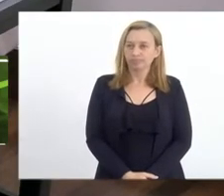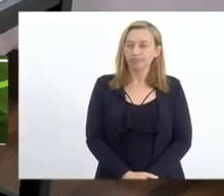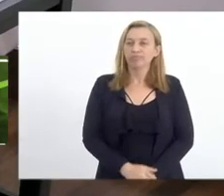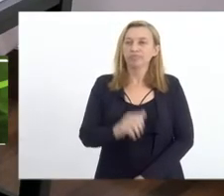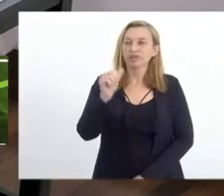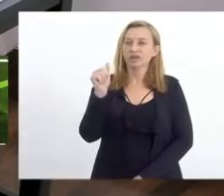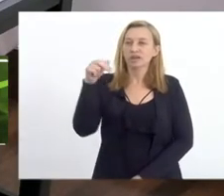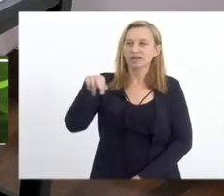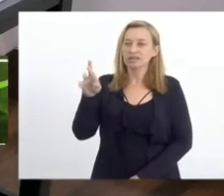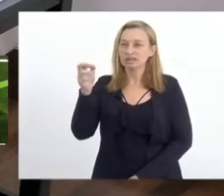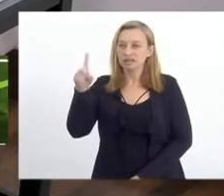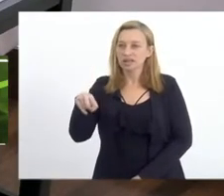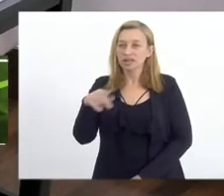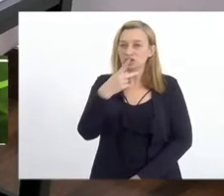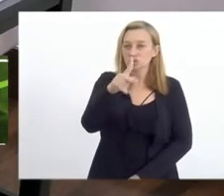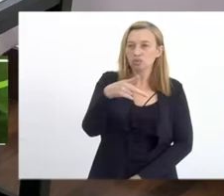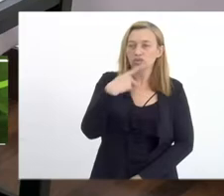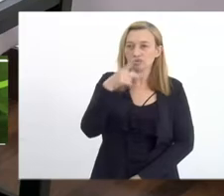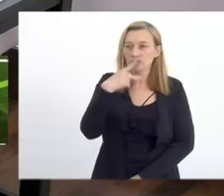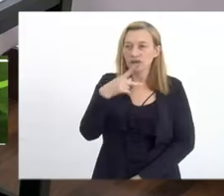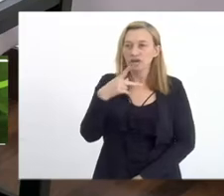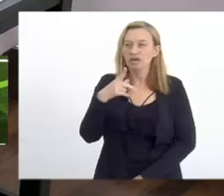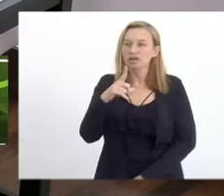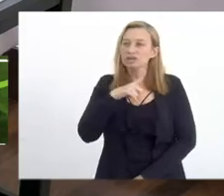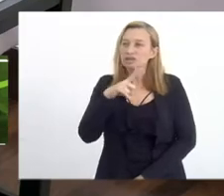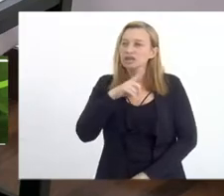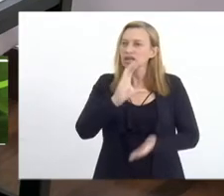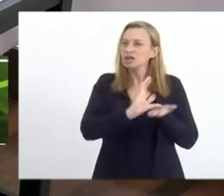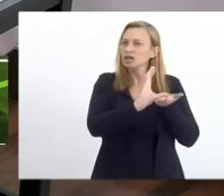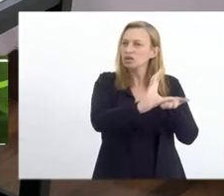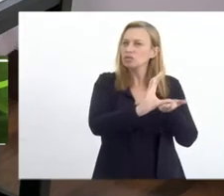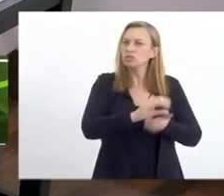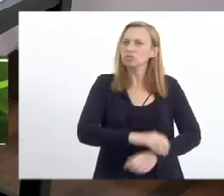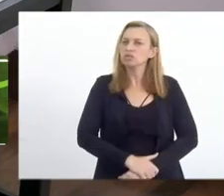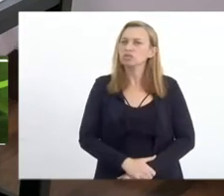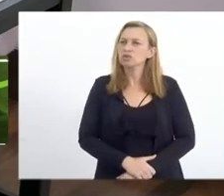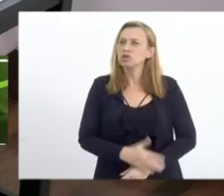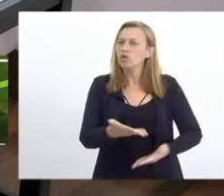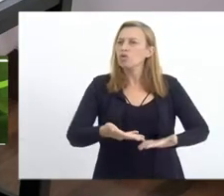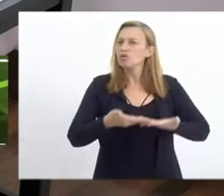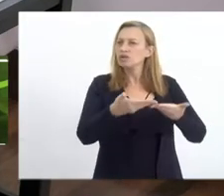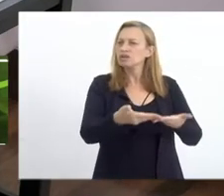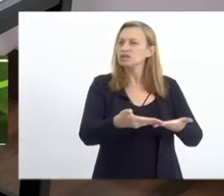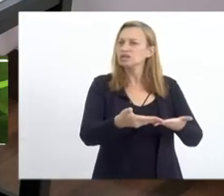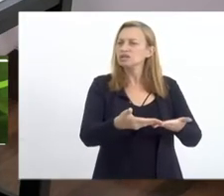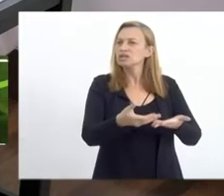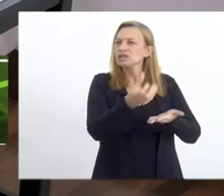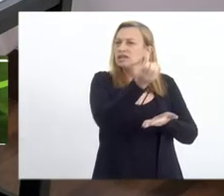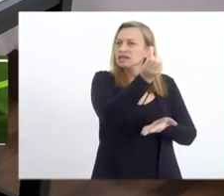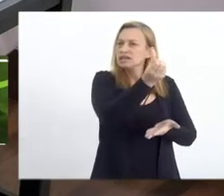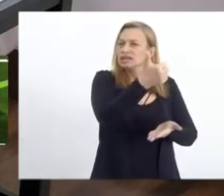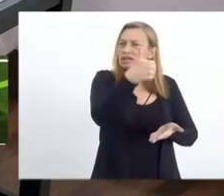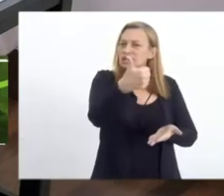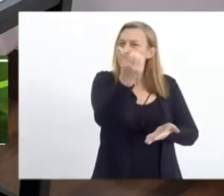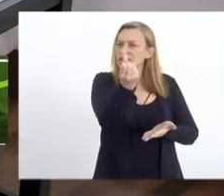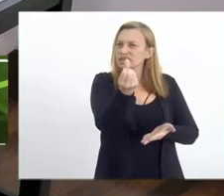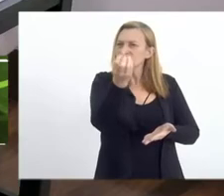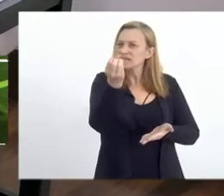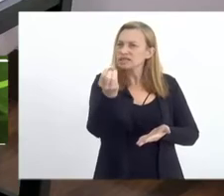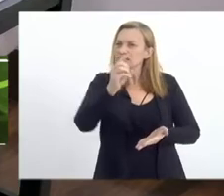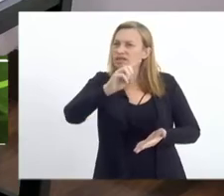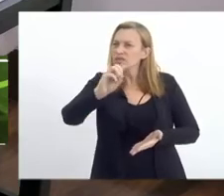André, assim como a sua fala, você disse que tem um recurso, foi oferecido um recurso de 160 milhões,